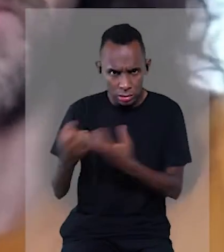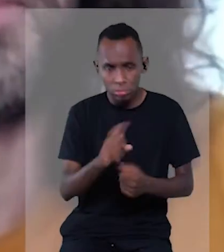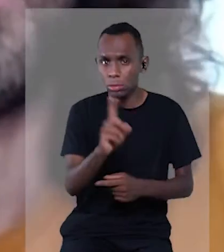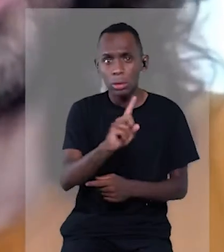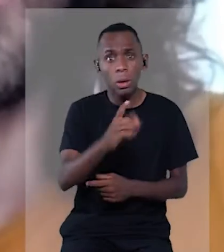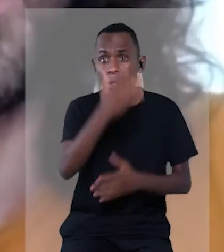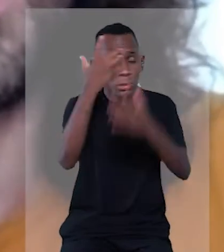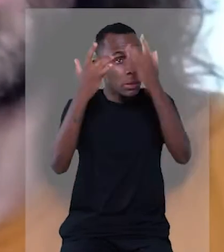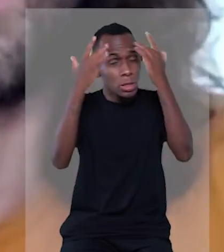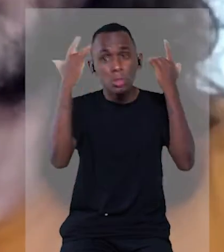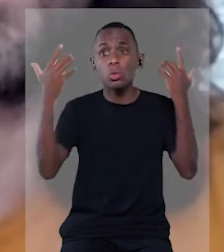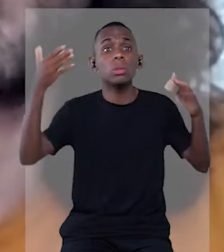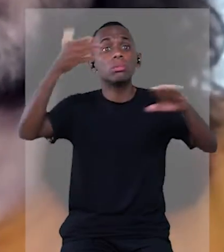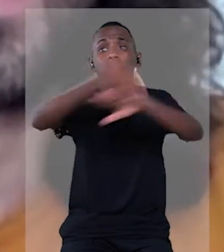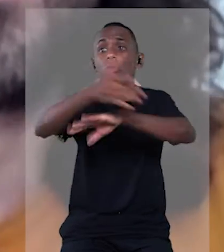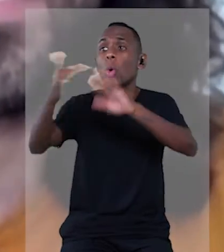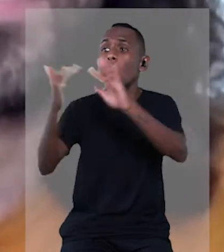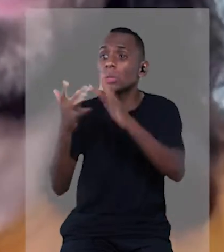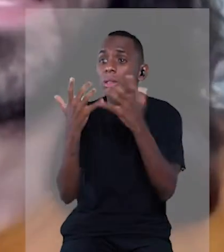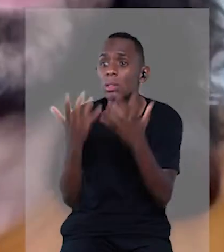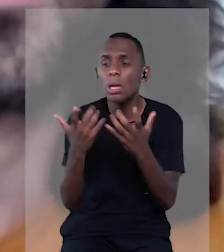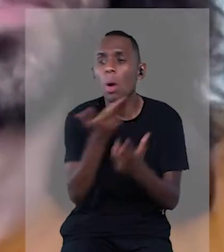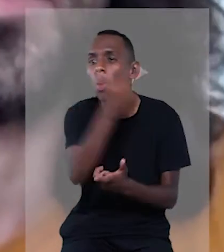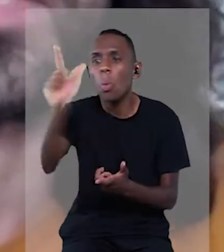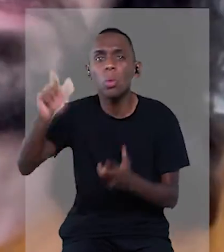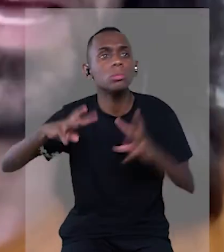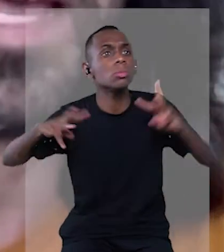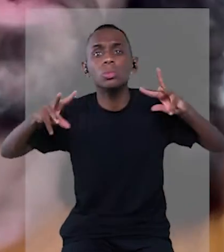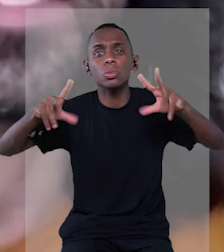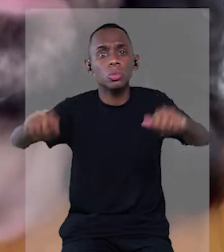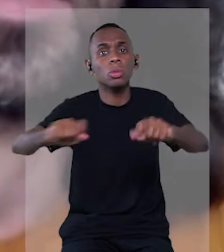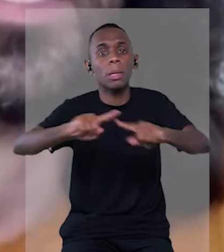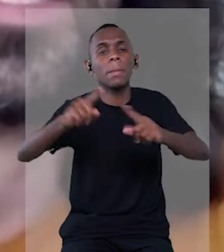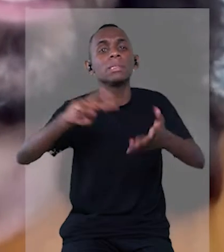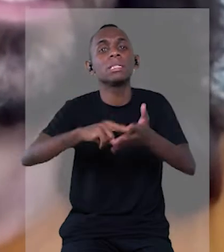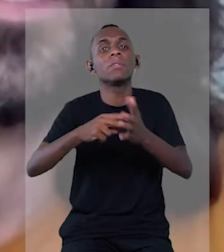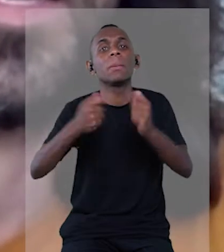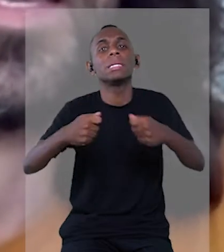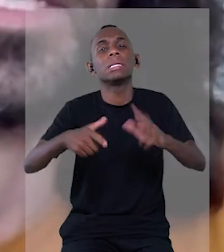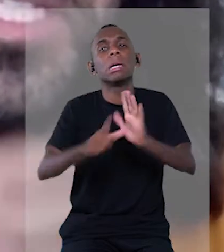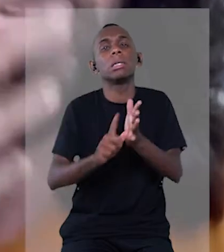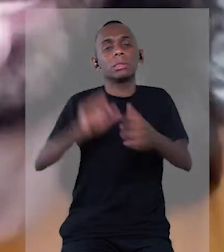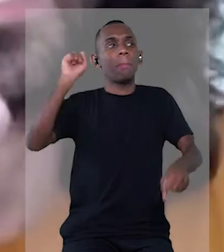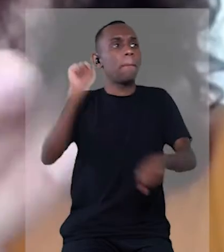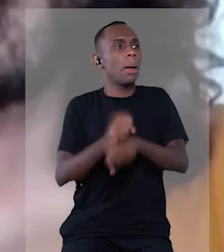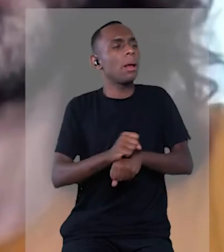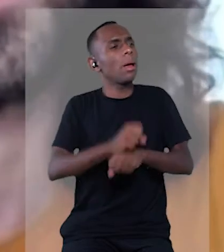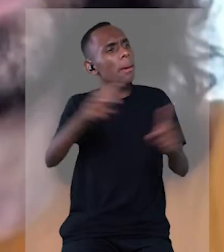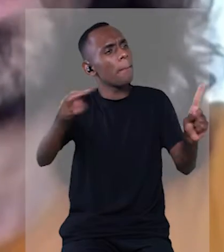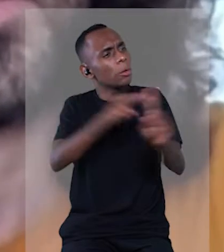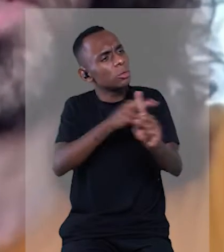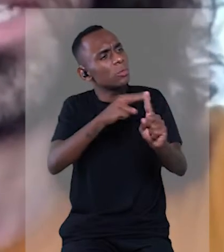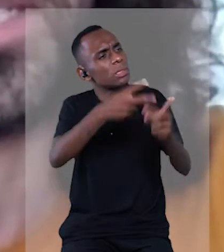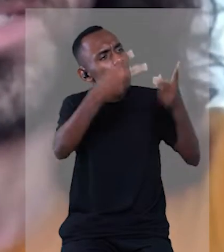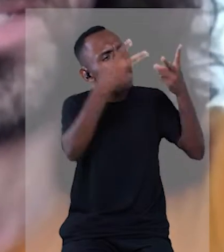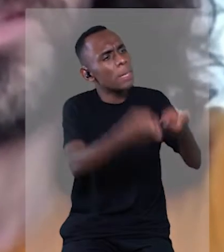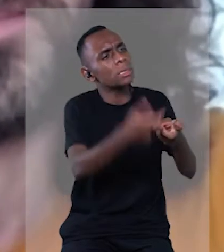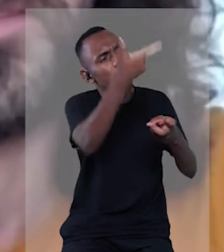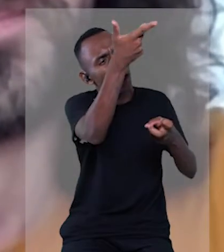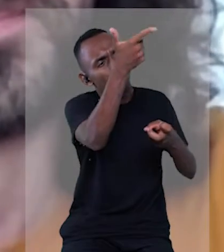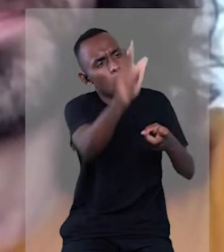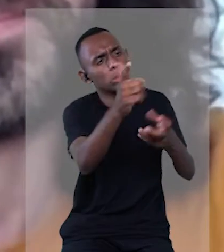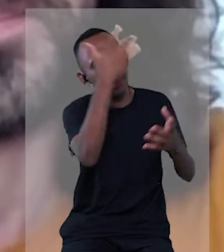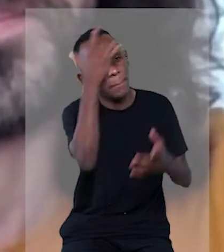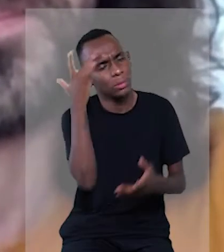todas as pessoas, todo mundo. A questão é a escuta, é você parar mesmo e enxergar o outro que está na sua frente,